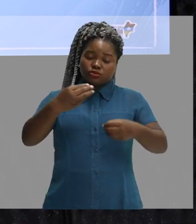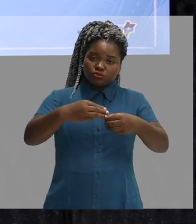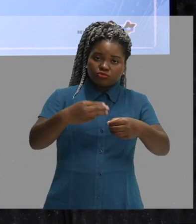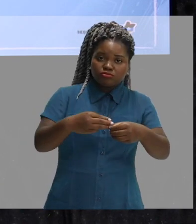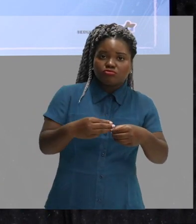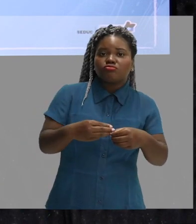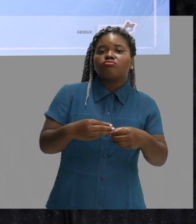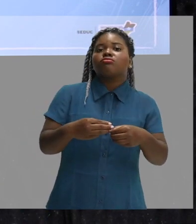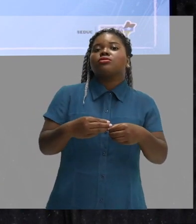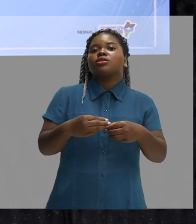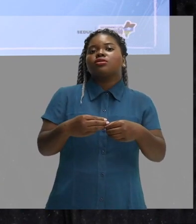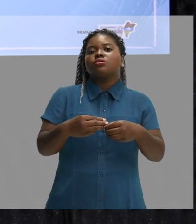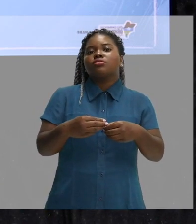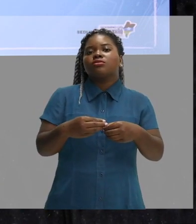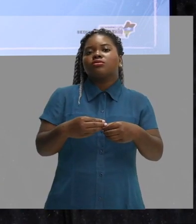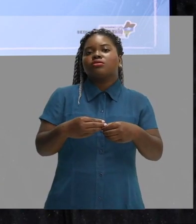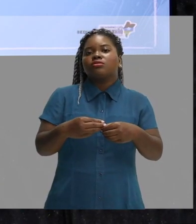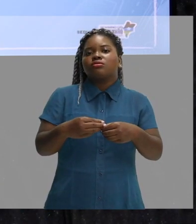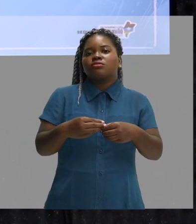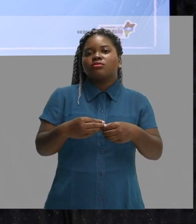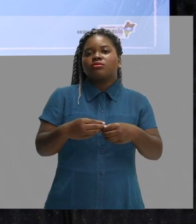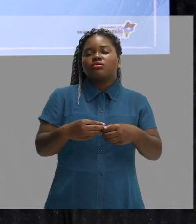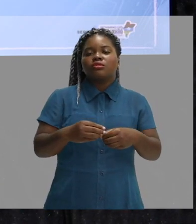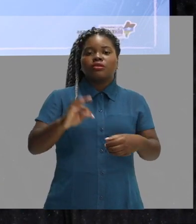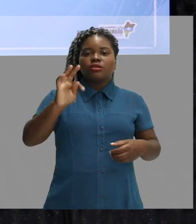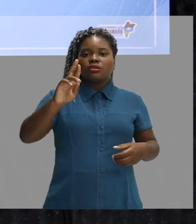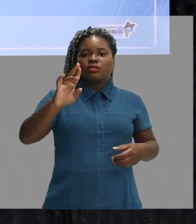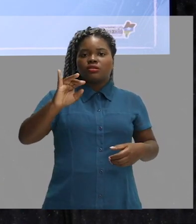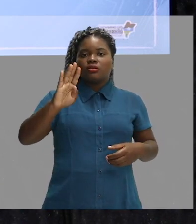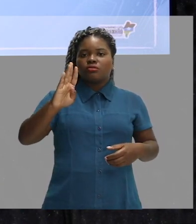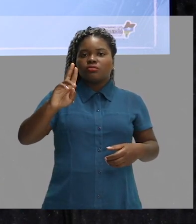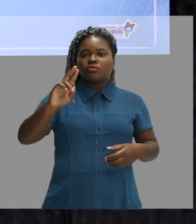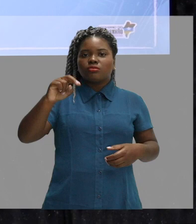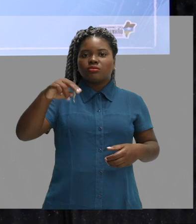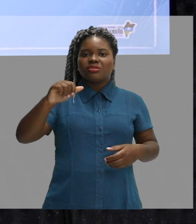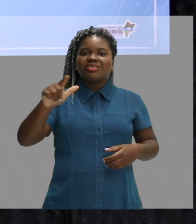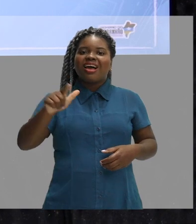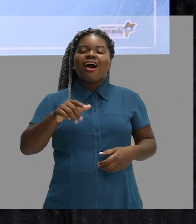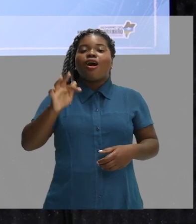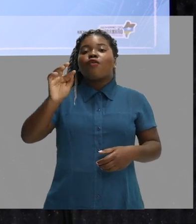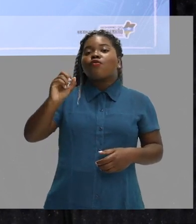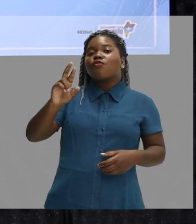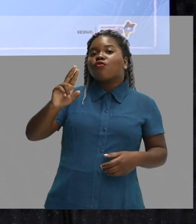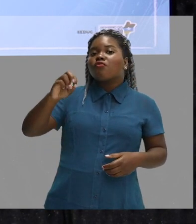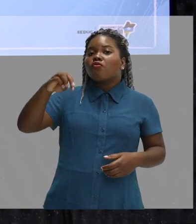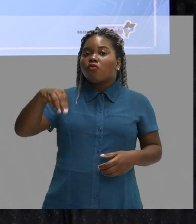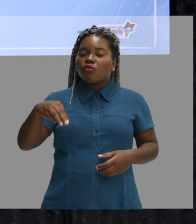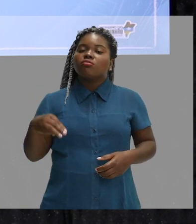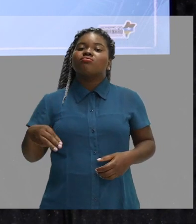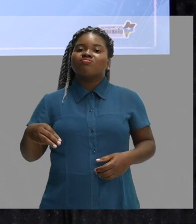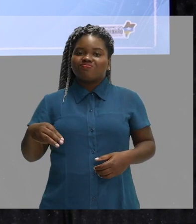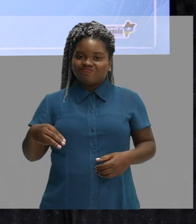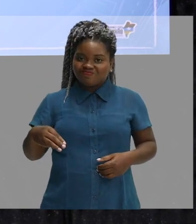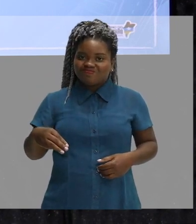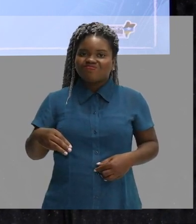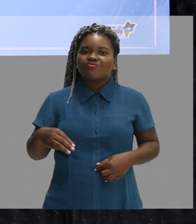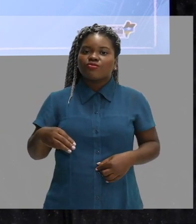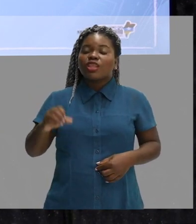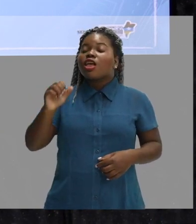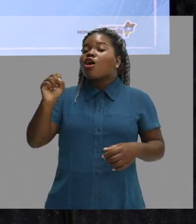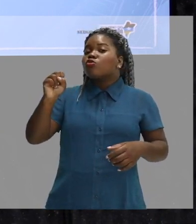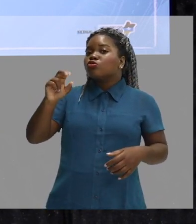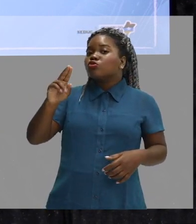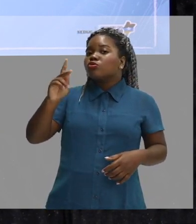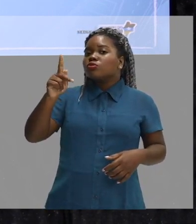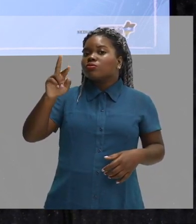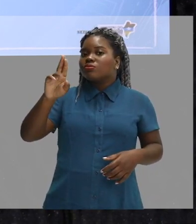municípios, os tribunais de justiça, fórum do Estado, o Supremo Tribunal Federal, por